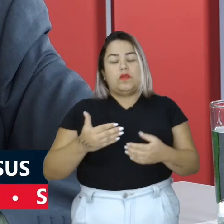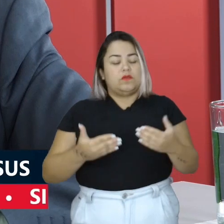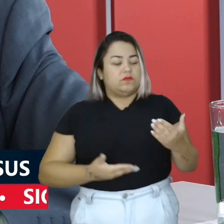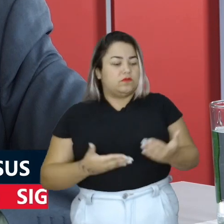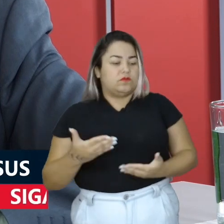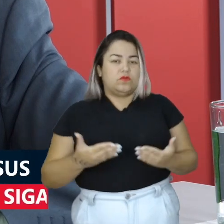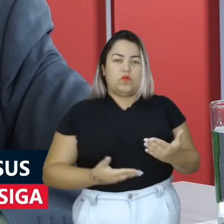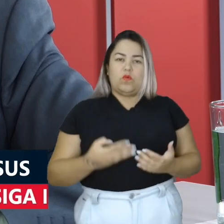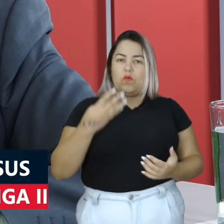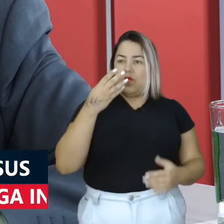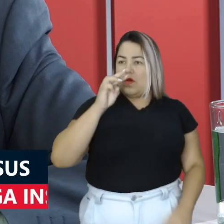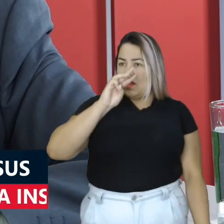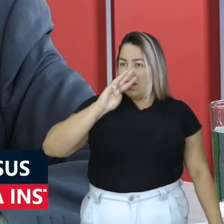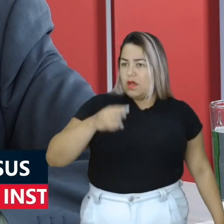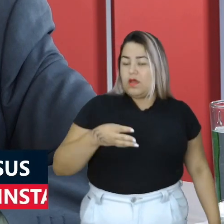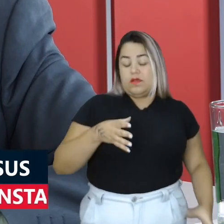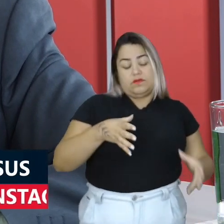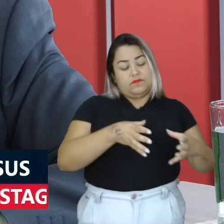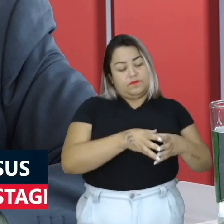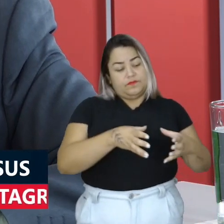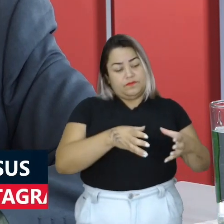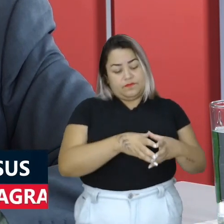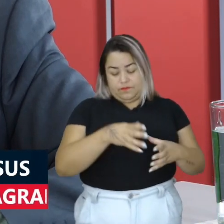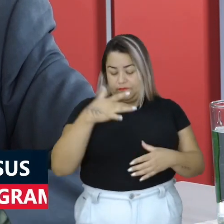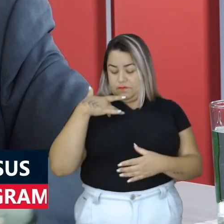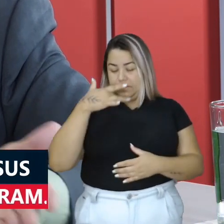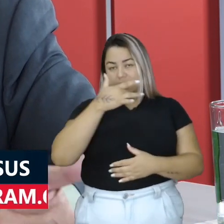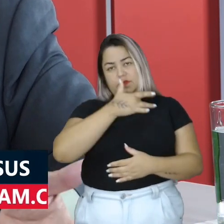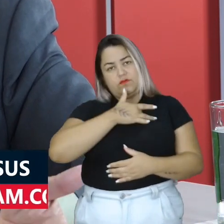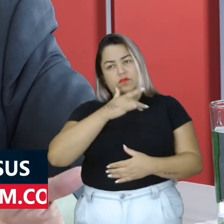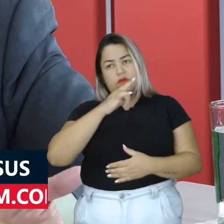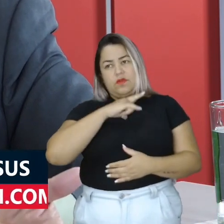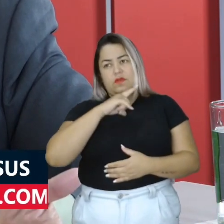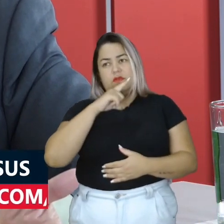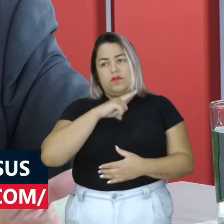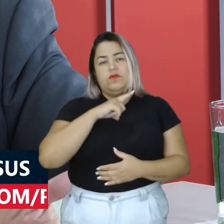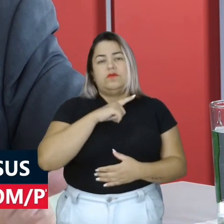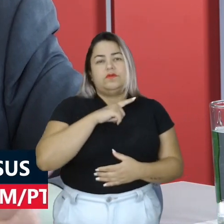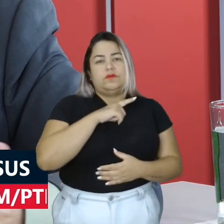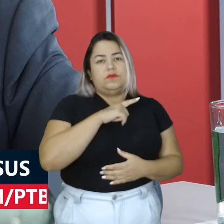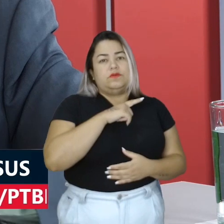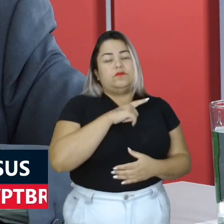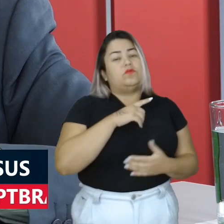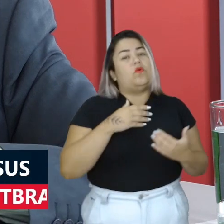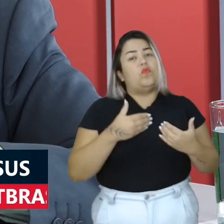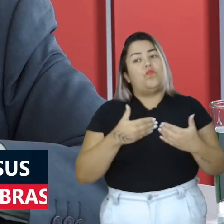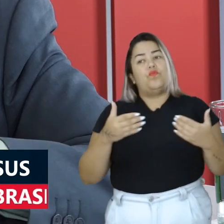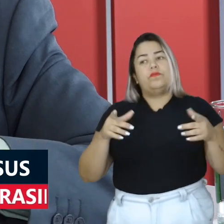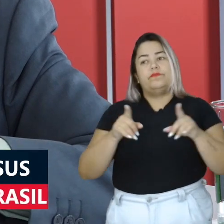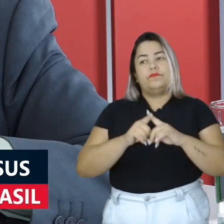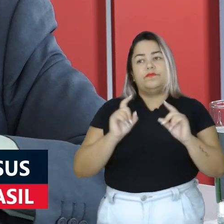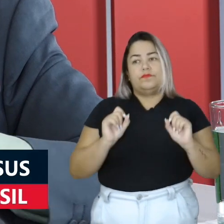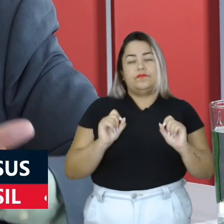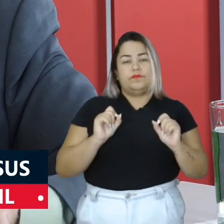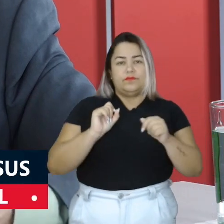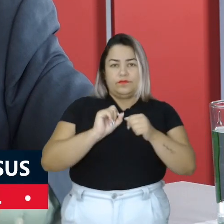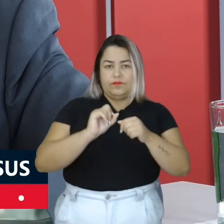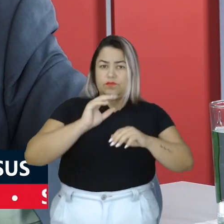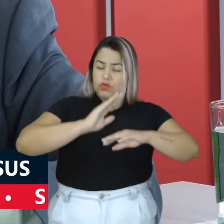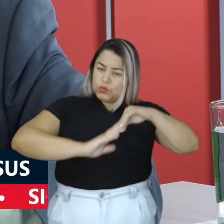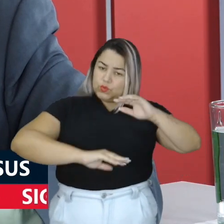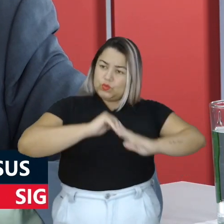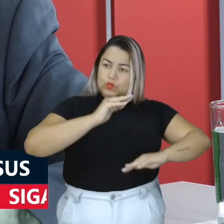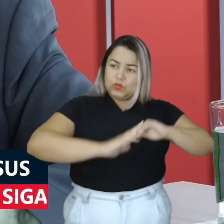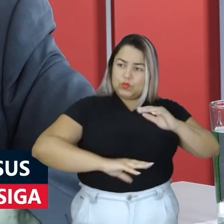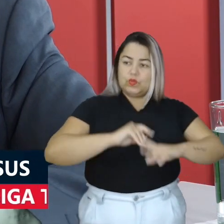4.000 serviços, equipes de saúde, que tinham sido inauguradas, colocadas em operação por